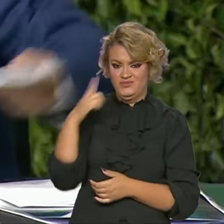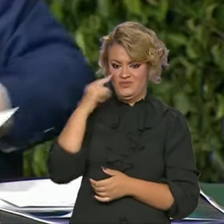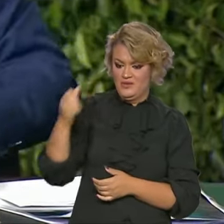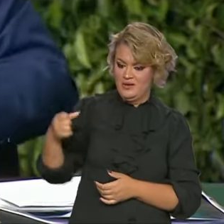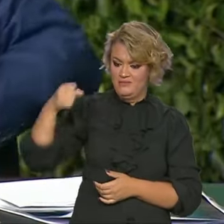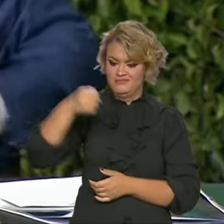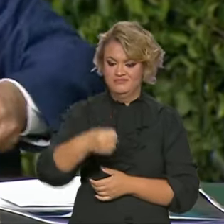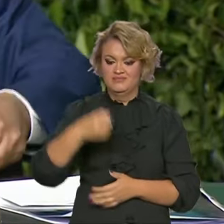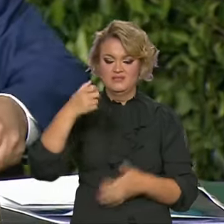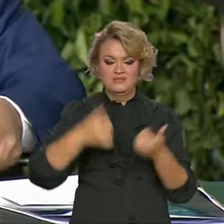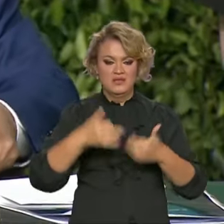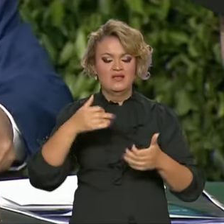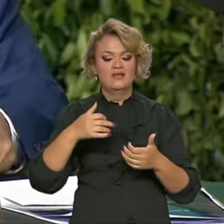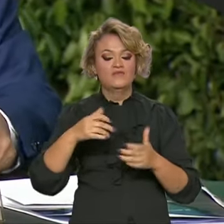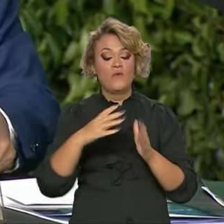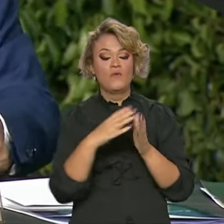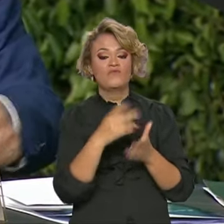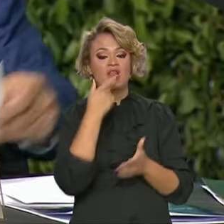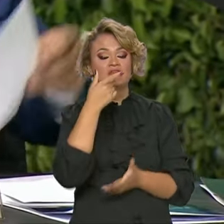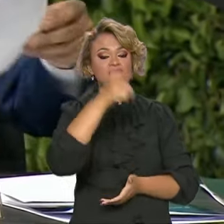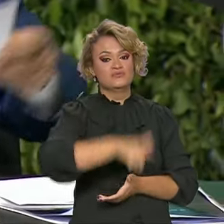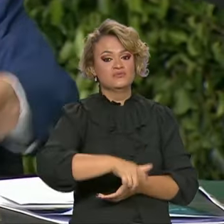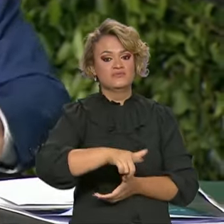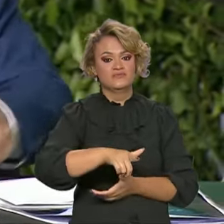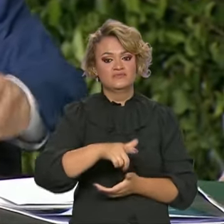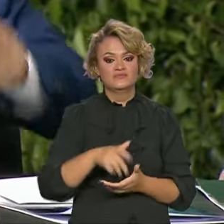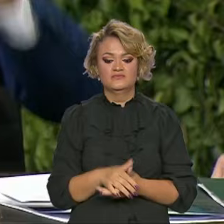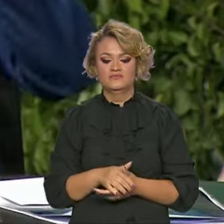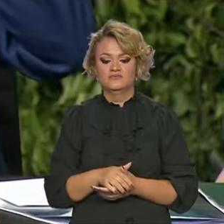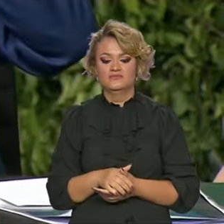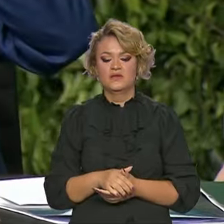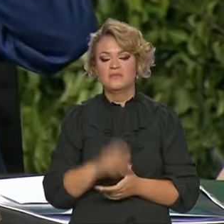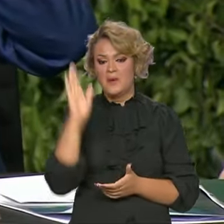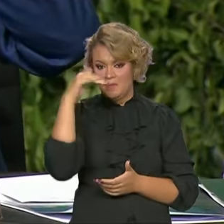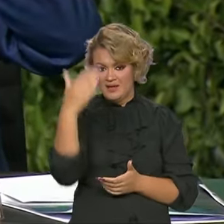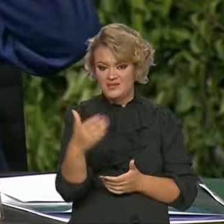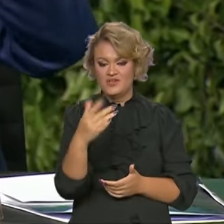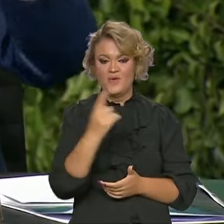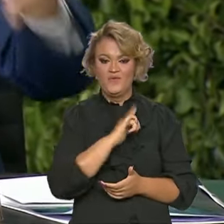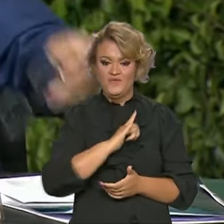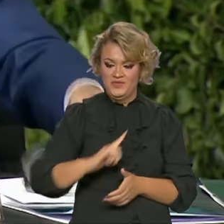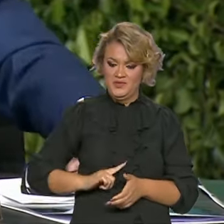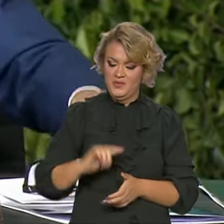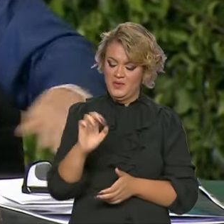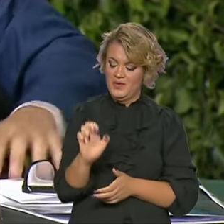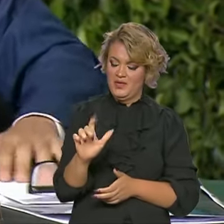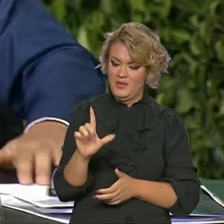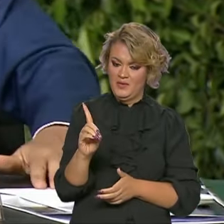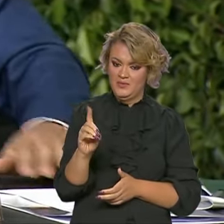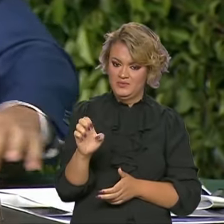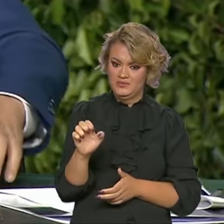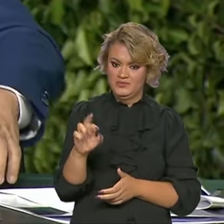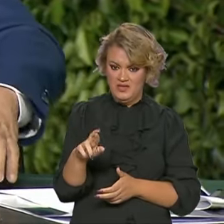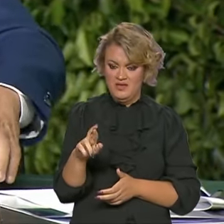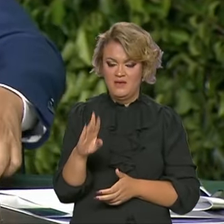concedida e vou replicar aqui, para homenagear o governador Helder Barbalho, de uma